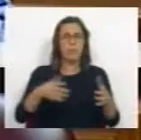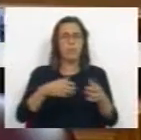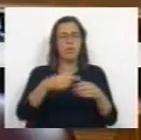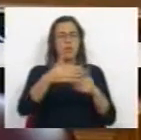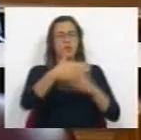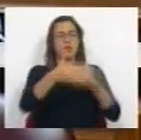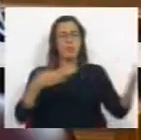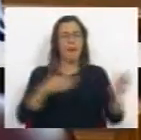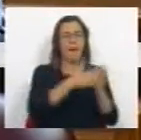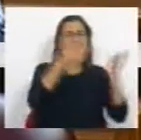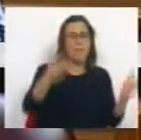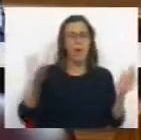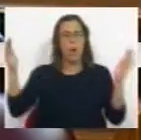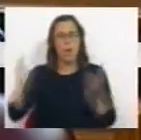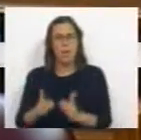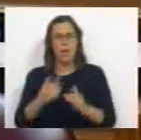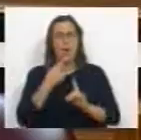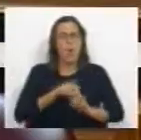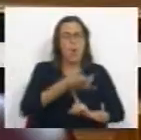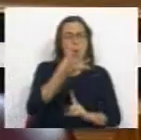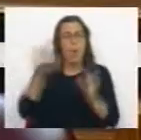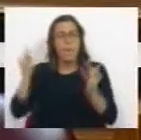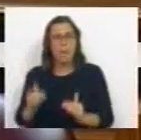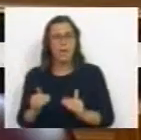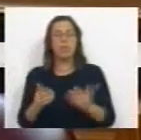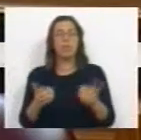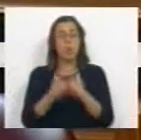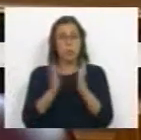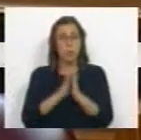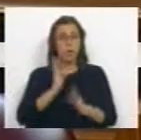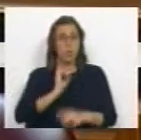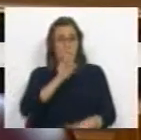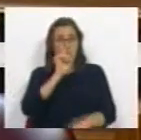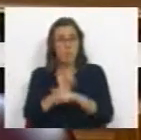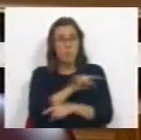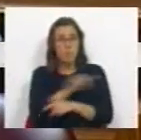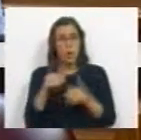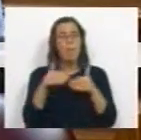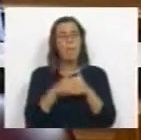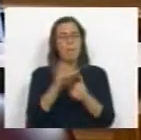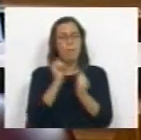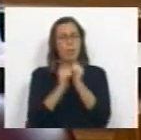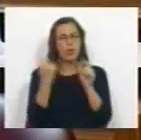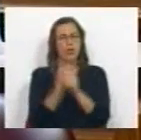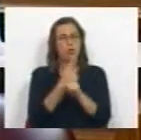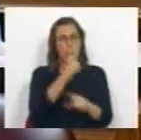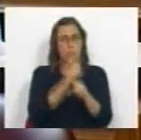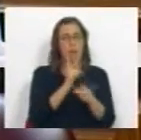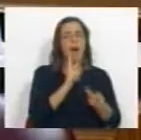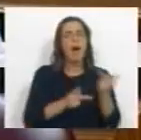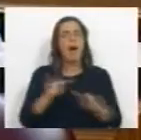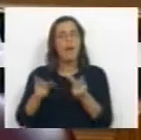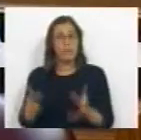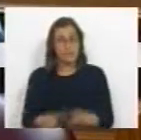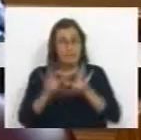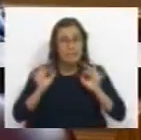cultura semi-intensiva ou seja a cultura intensiva, se estão todos sujeitos aos mesmos procedimentos e se são avaliados de